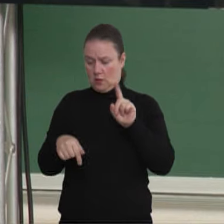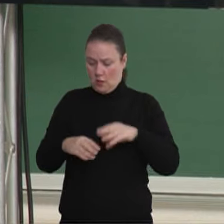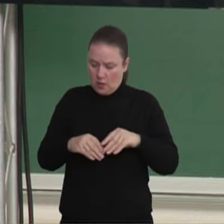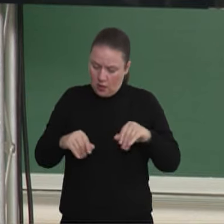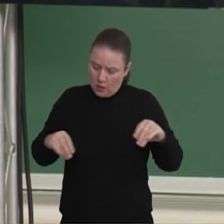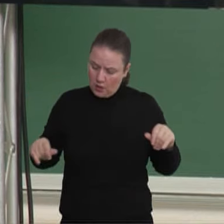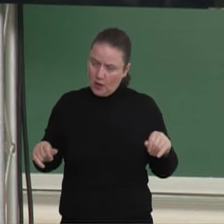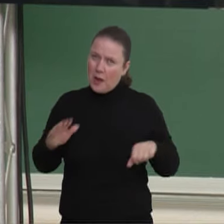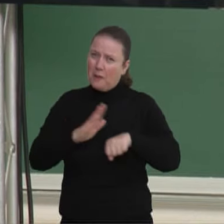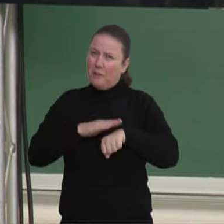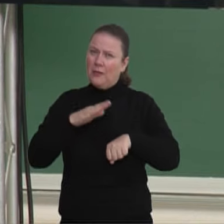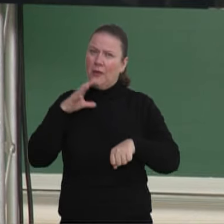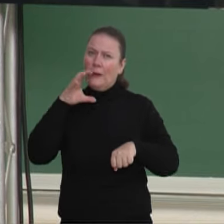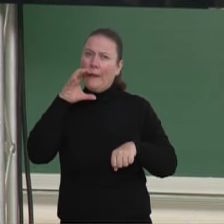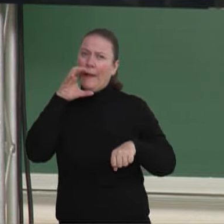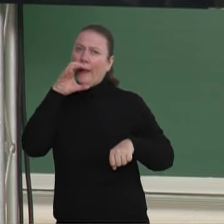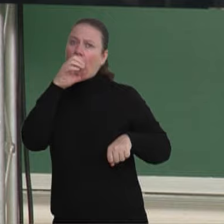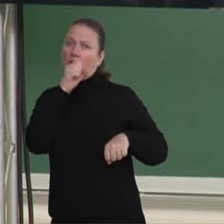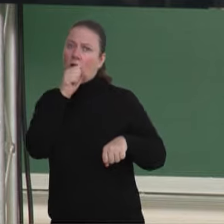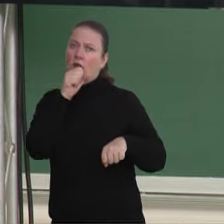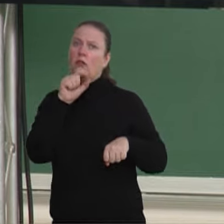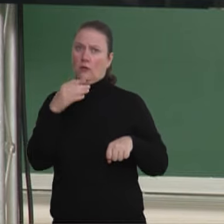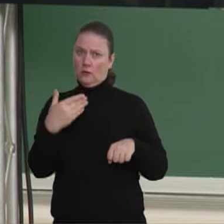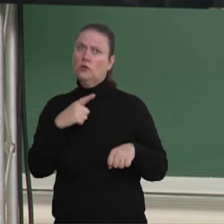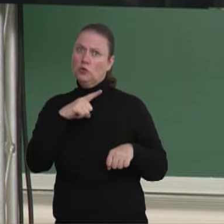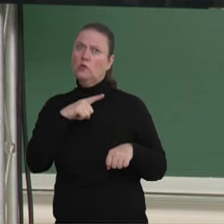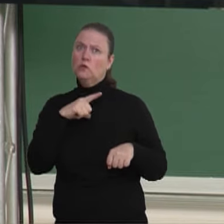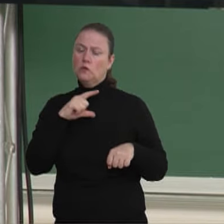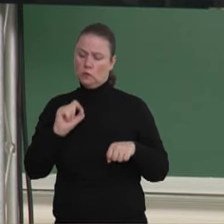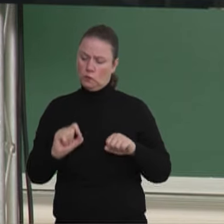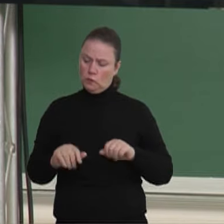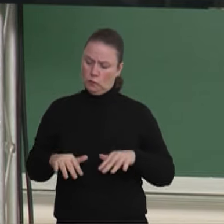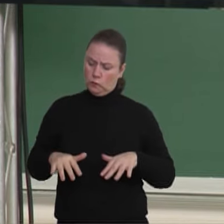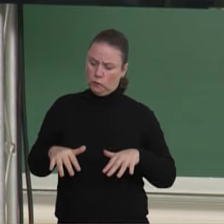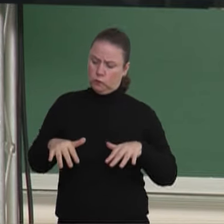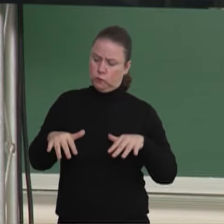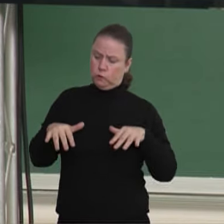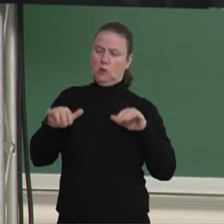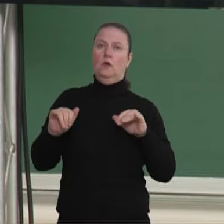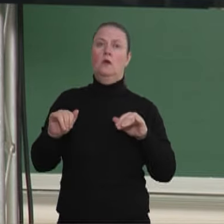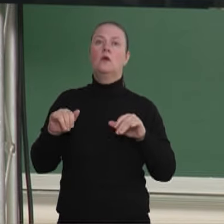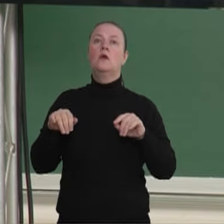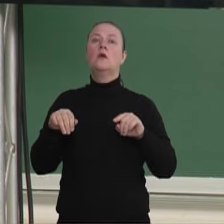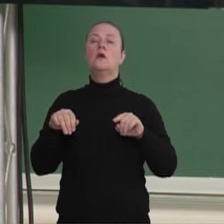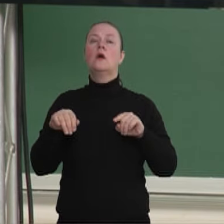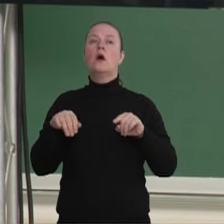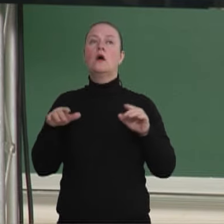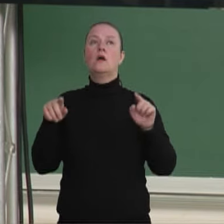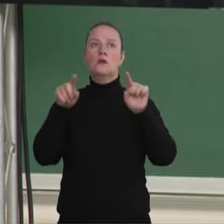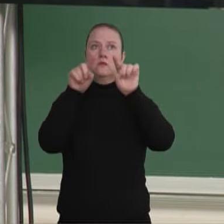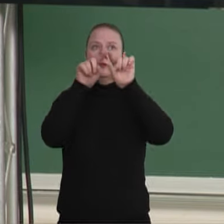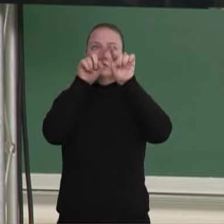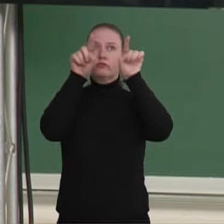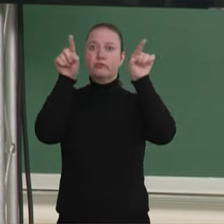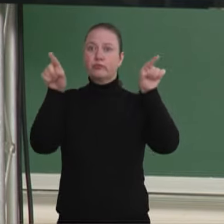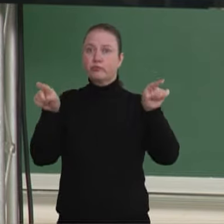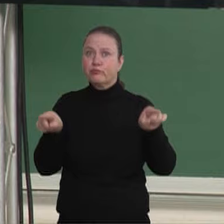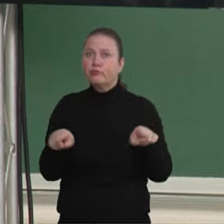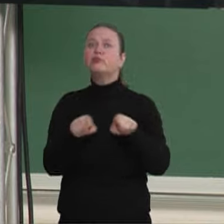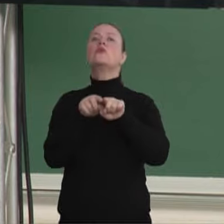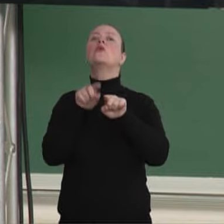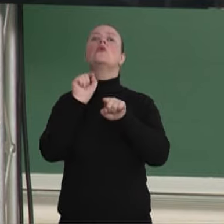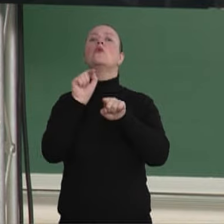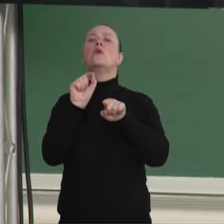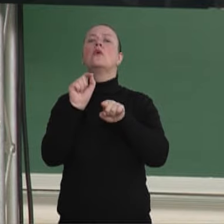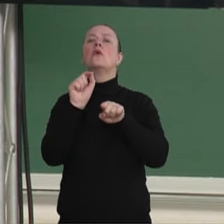vai acontecer? Ele sobe, ele vai estar menos denso, então ele vai para cima. E esse buraco que acabou se abrindo é